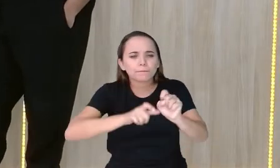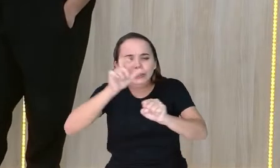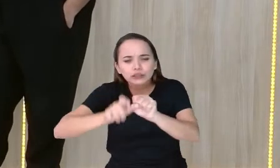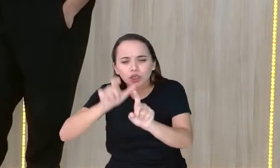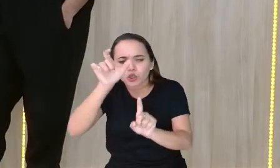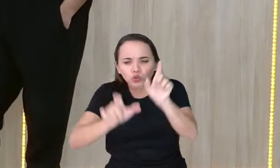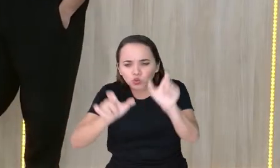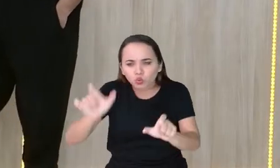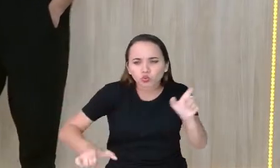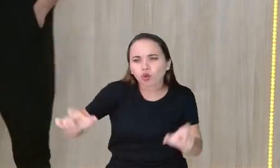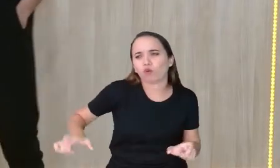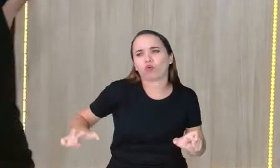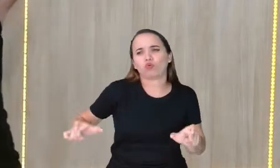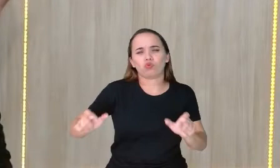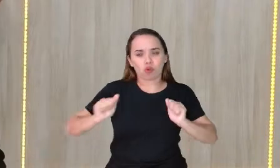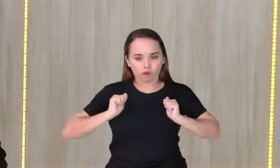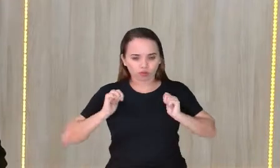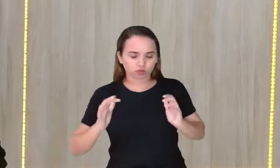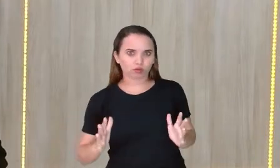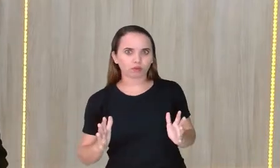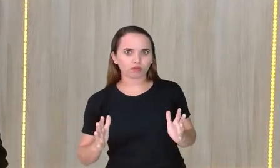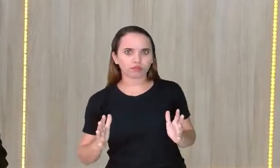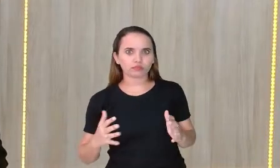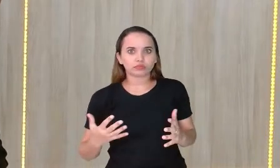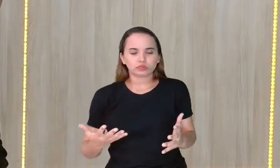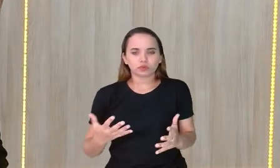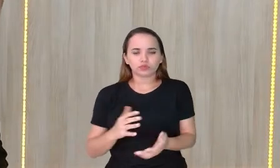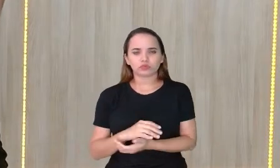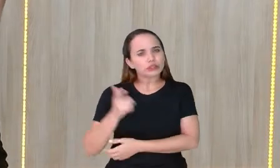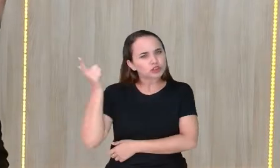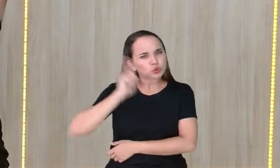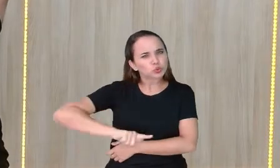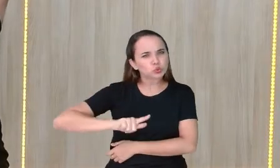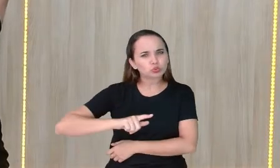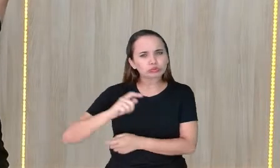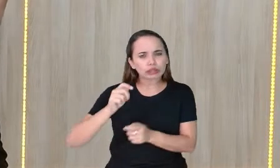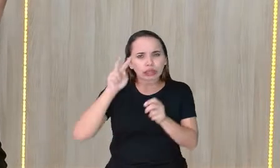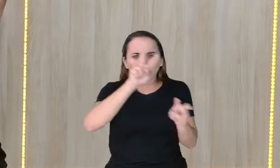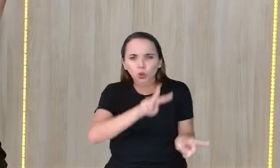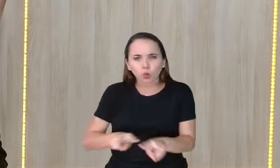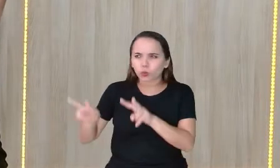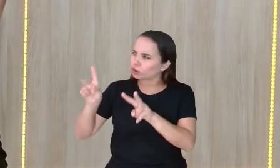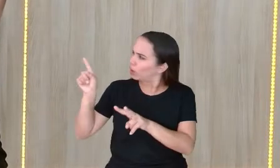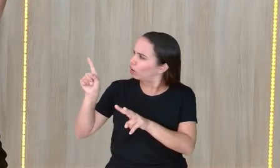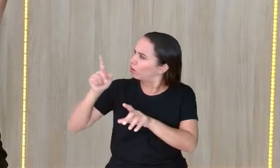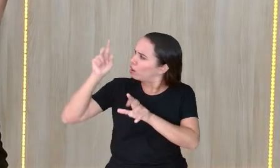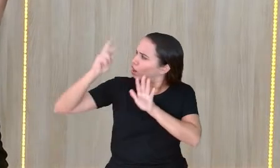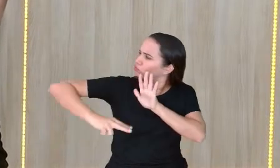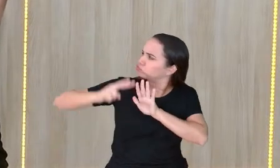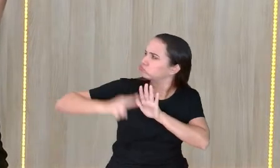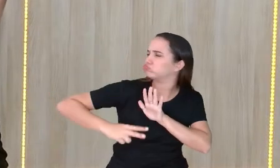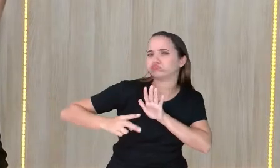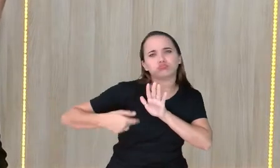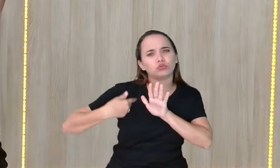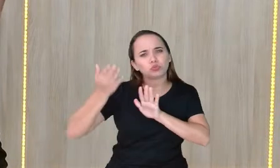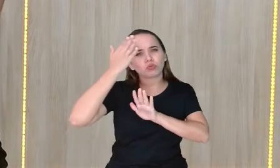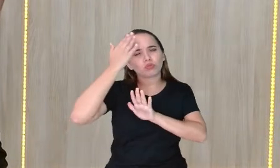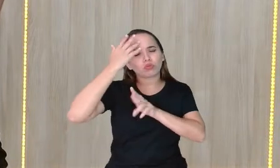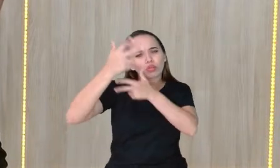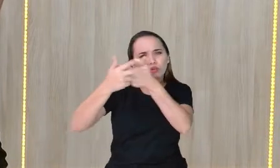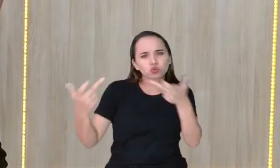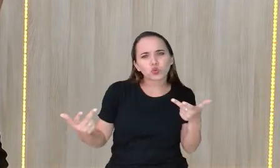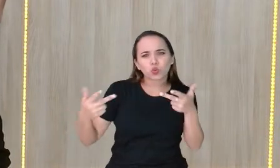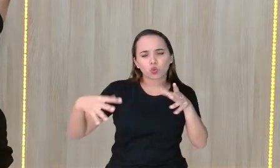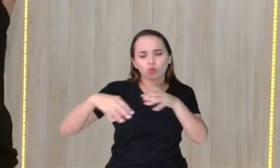a gente consegue trazer, destacar, observar elementos narrativos? E